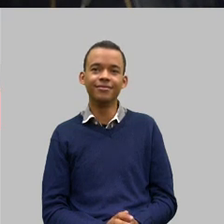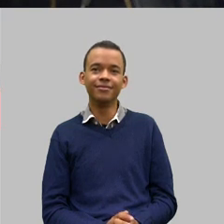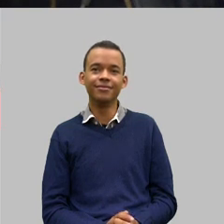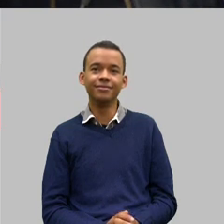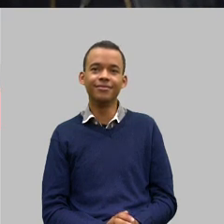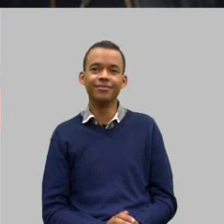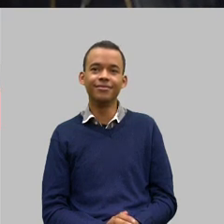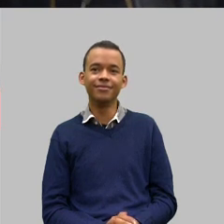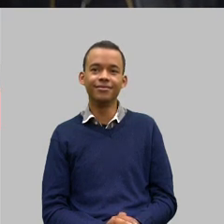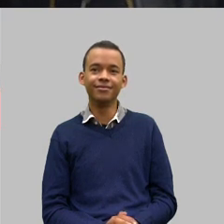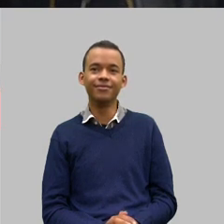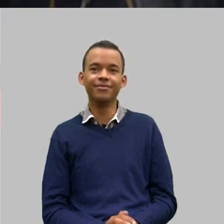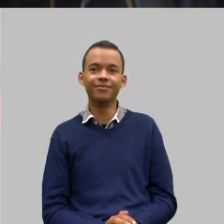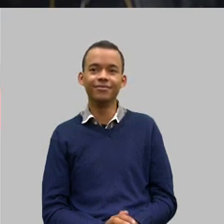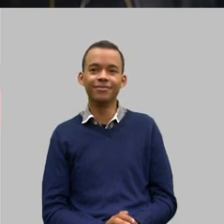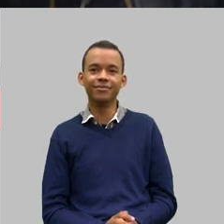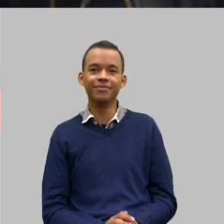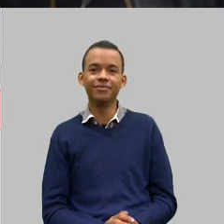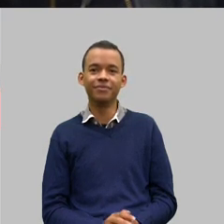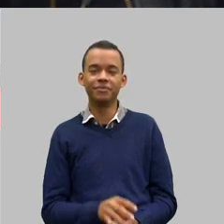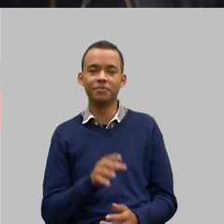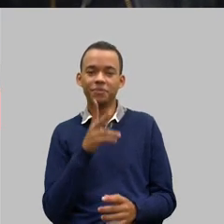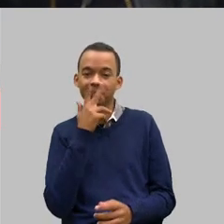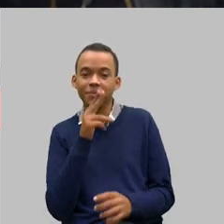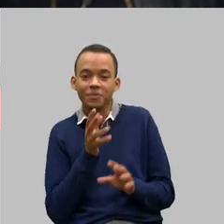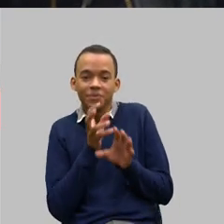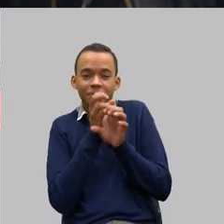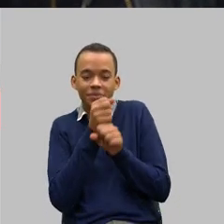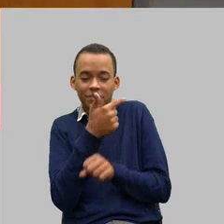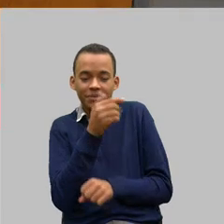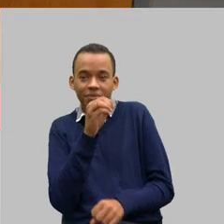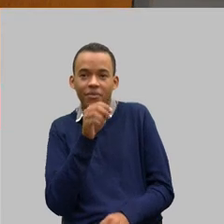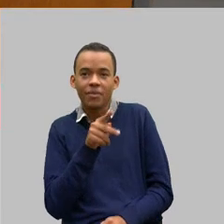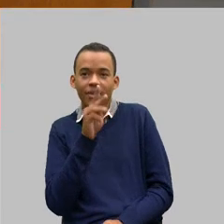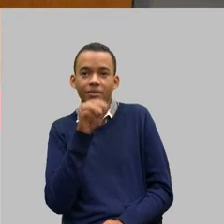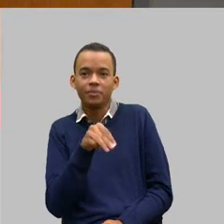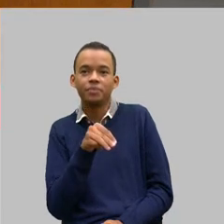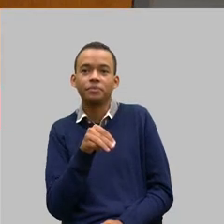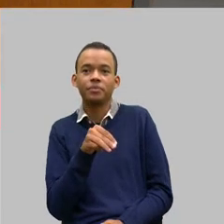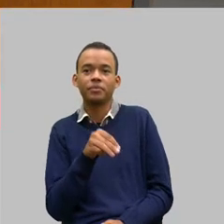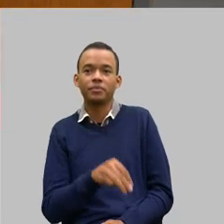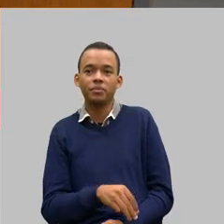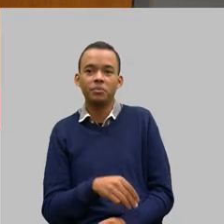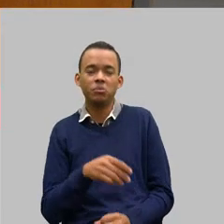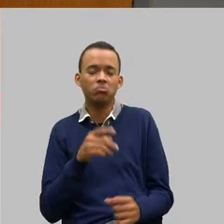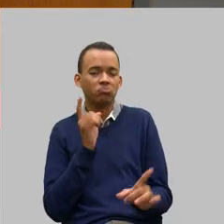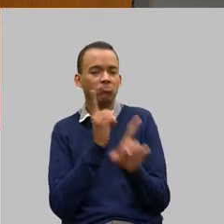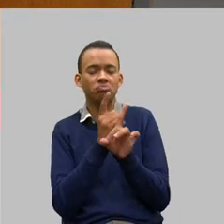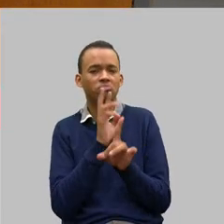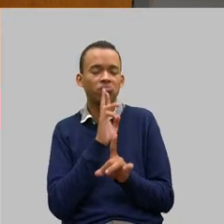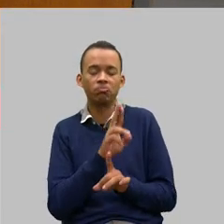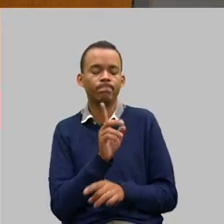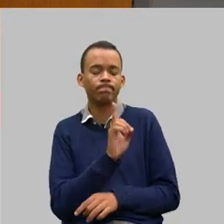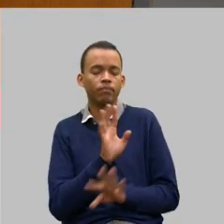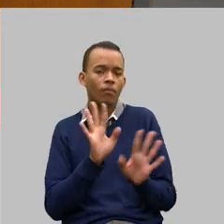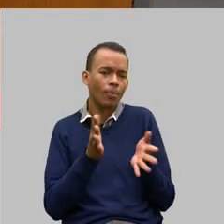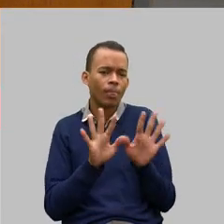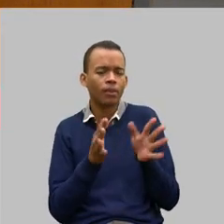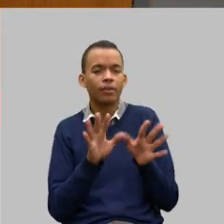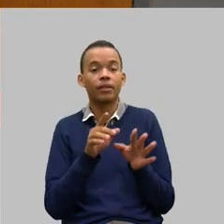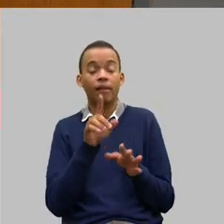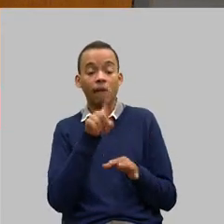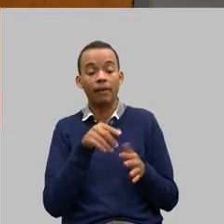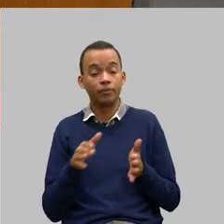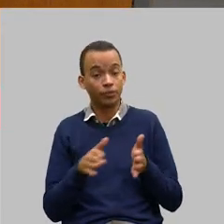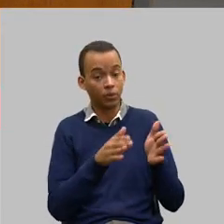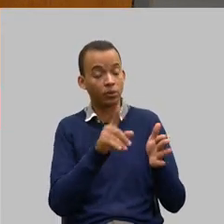aqui são quase 20 20 Km eu não tô Ach não tá eu não tô achando aqui mas foi uma uma mmg que foi